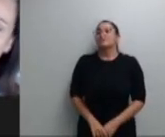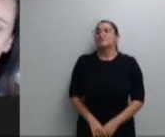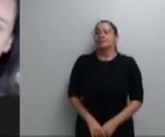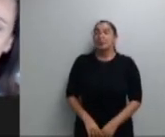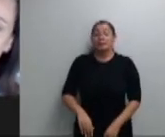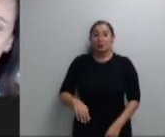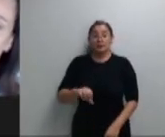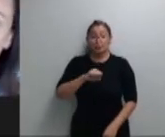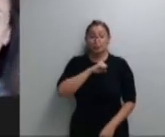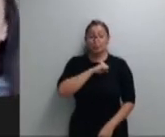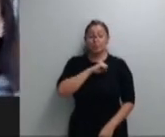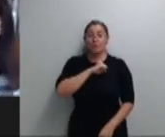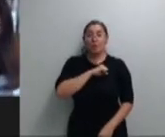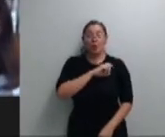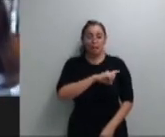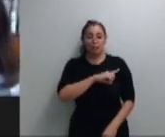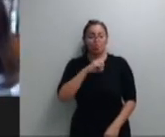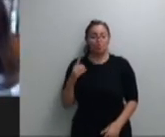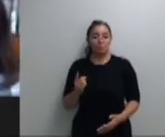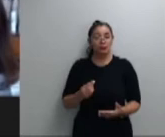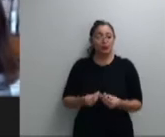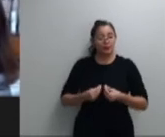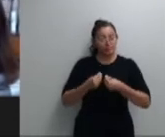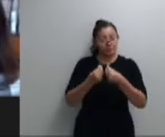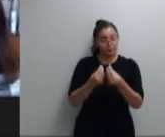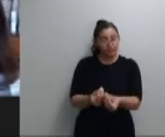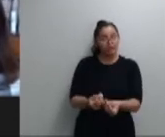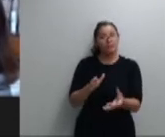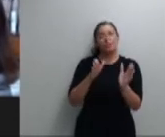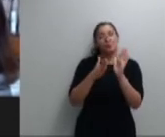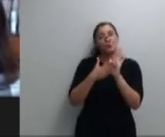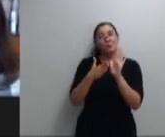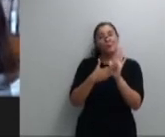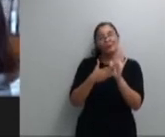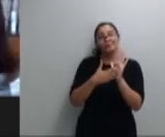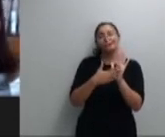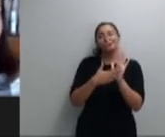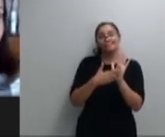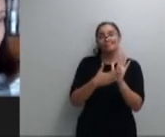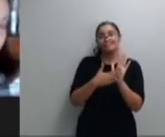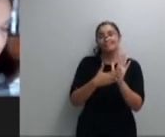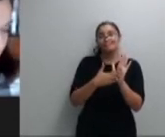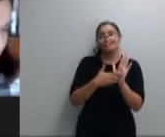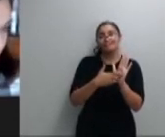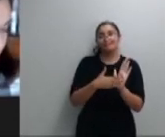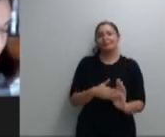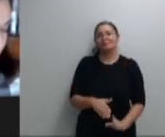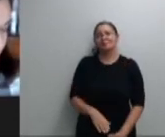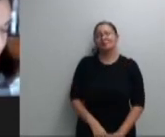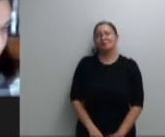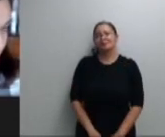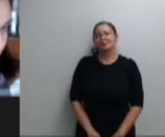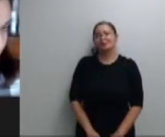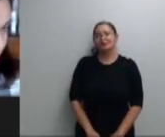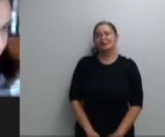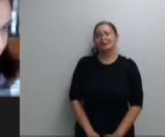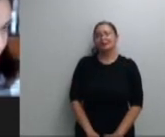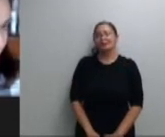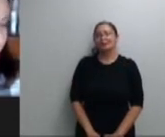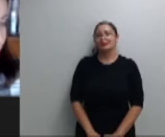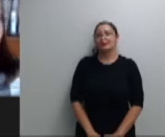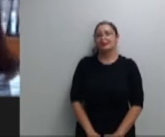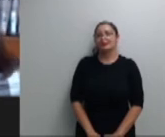adquiridos a data da entrega dos títulos então quer dizer até a data da entrega dos títulos então eles seriam computados